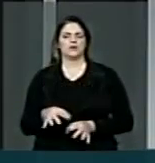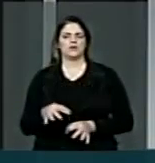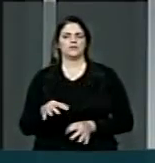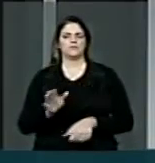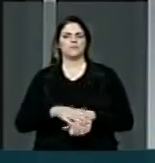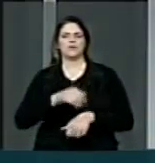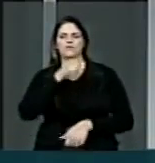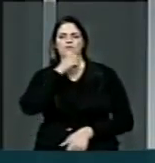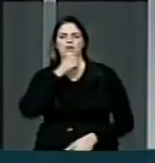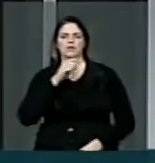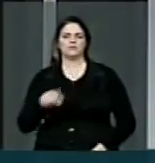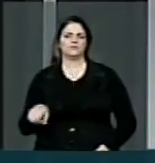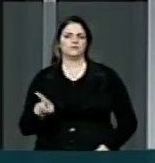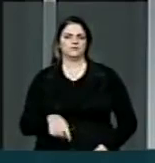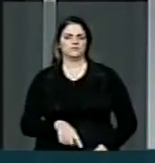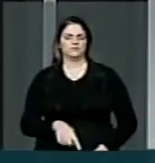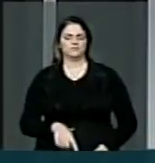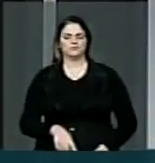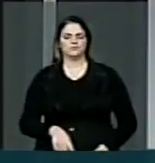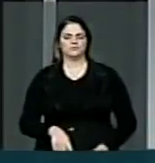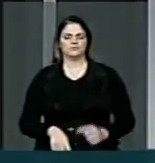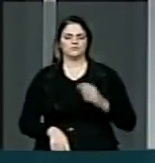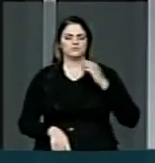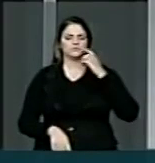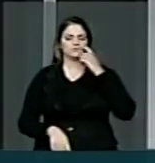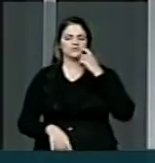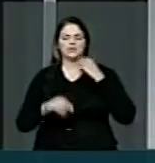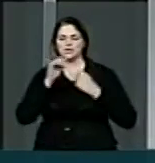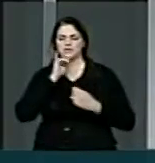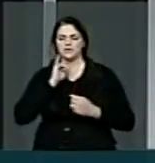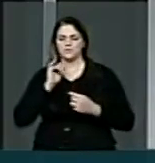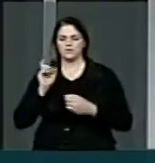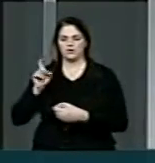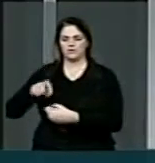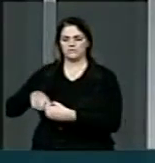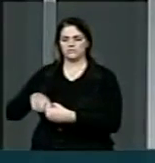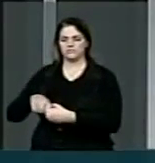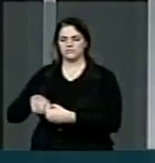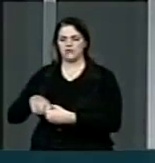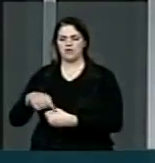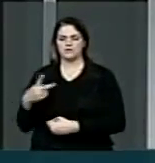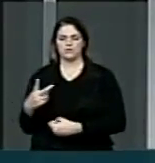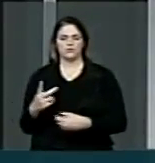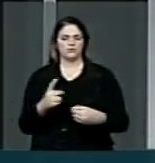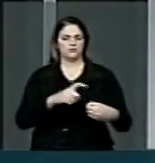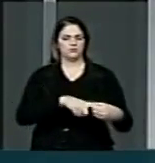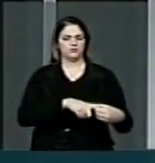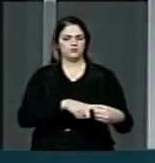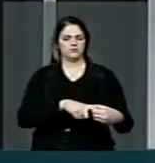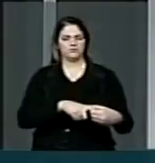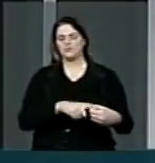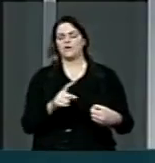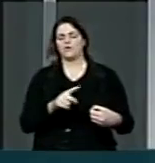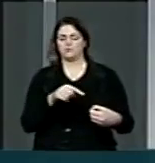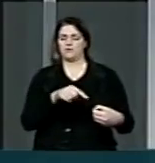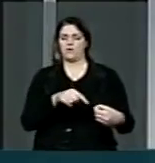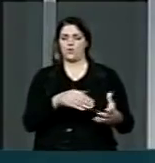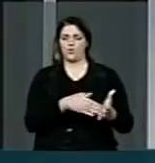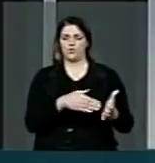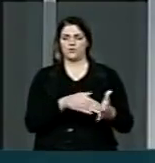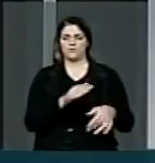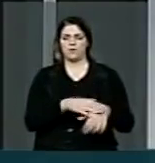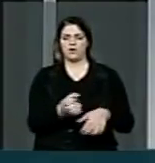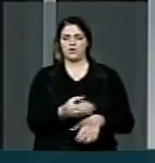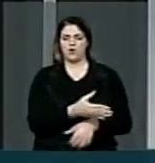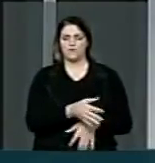Antiga não pode o candidato ser punido porque tem dupla filiação. Automaticamente,